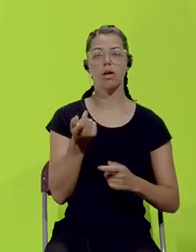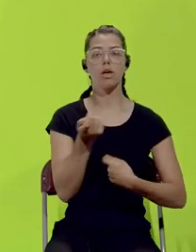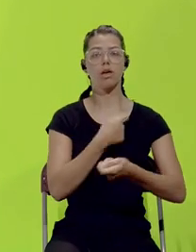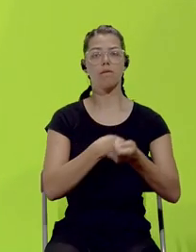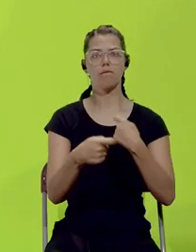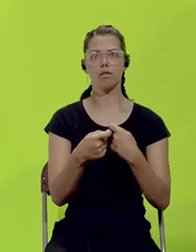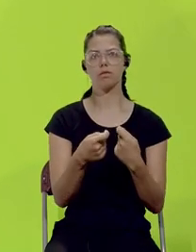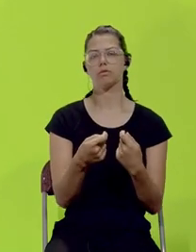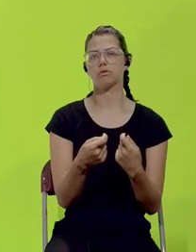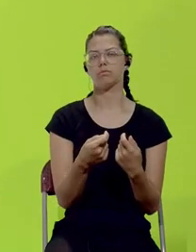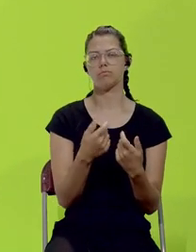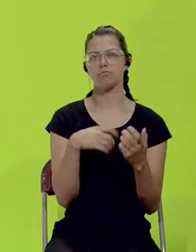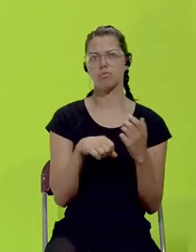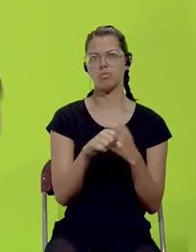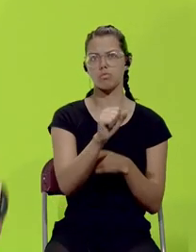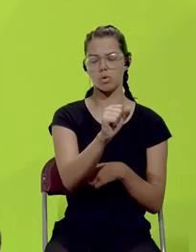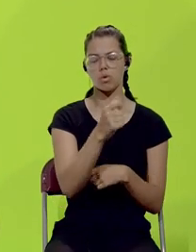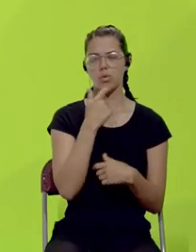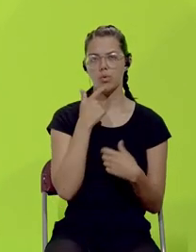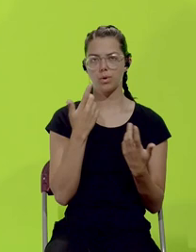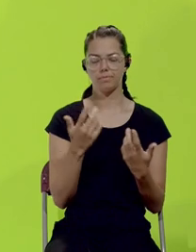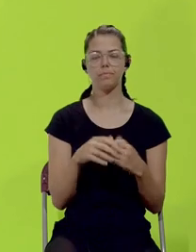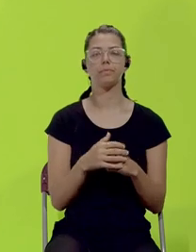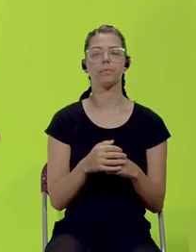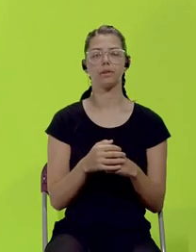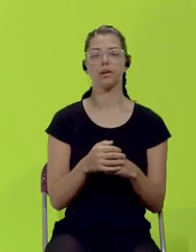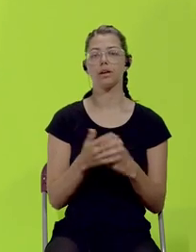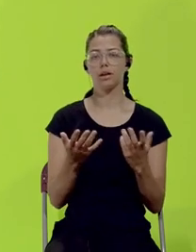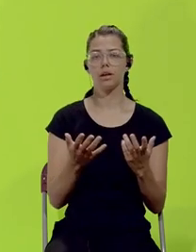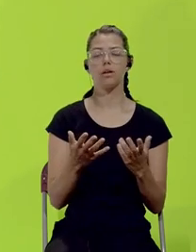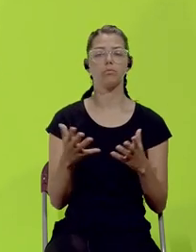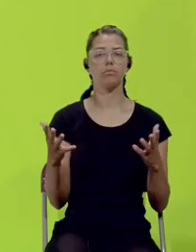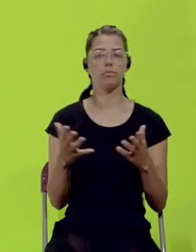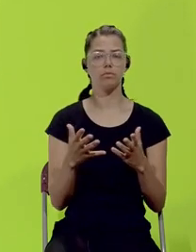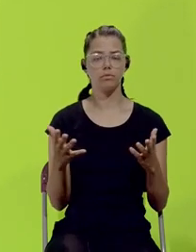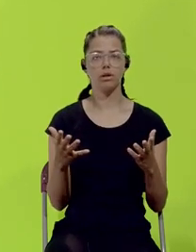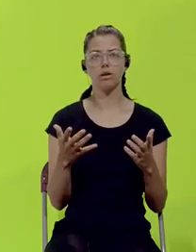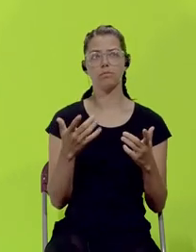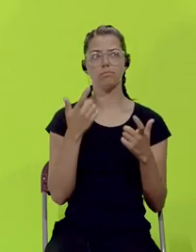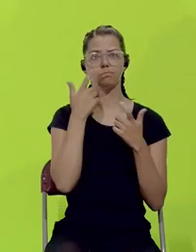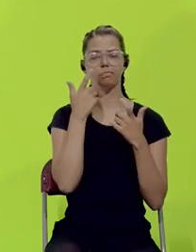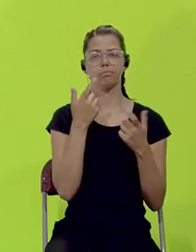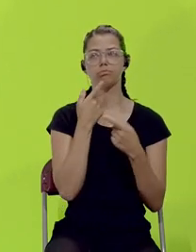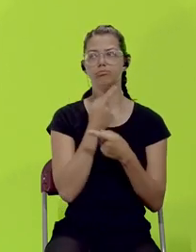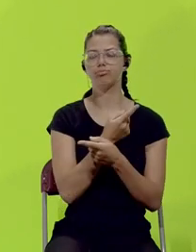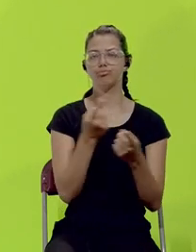mais significativas. E têm, genericamente, maior visibilidade do que as